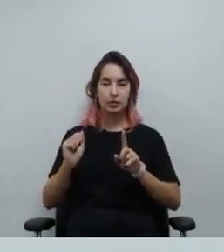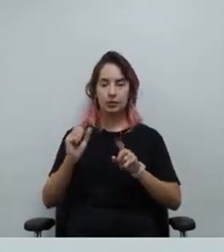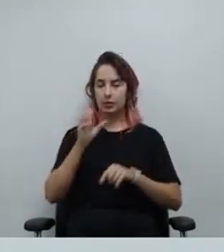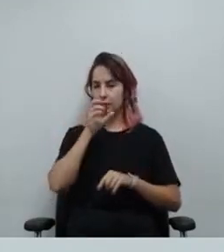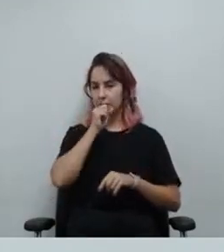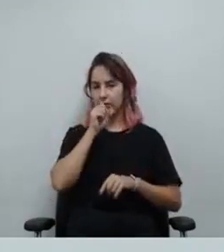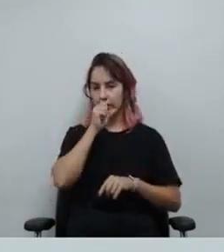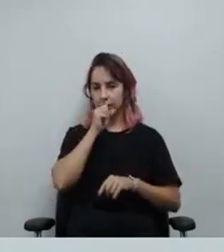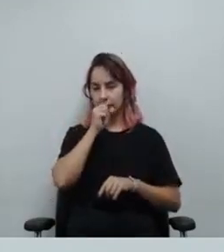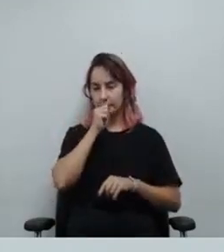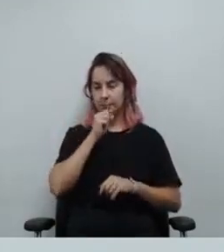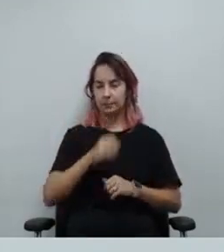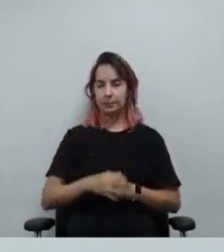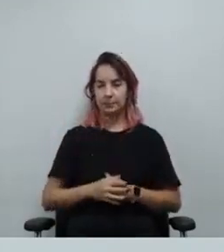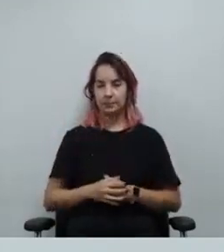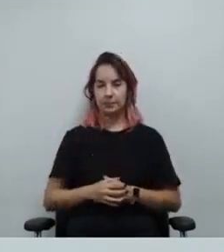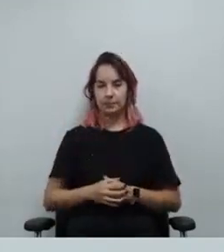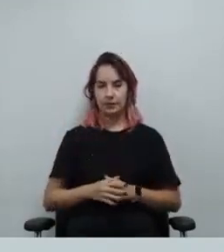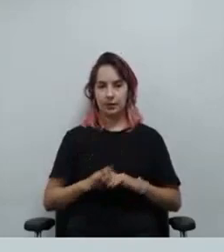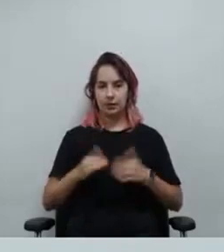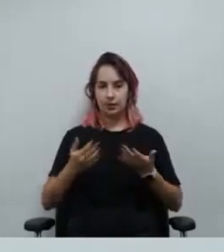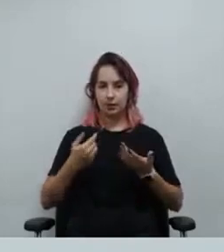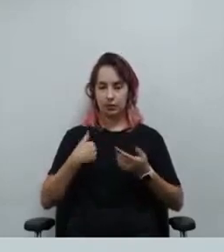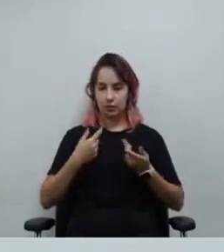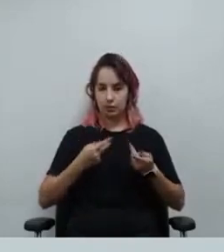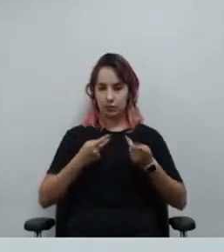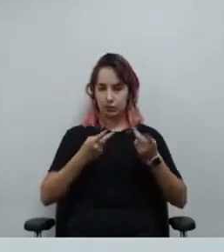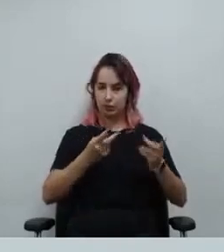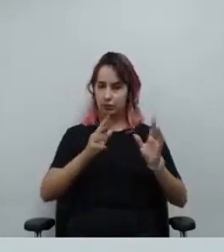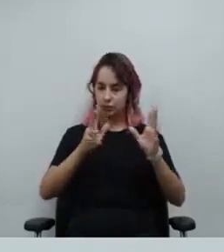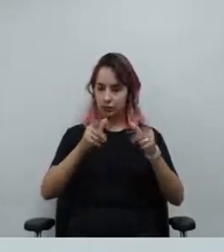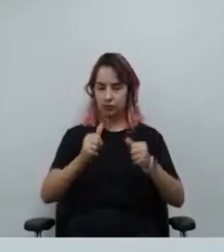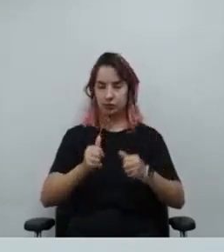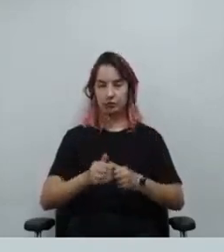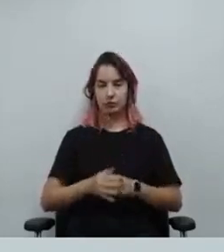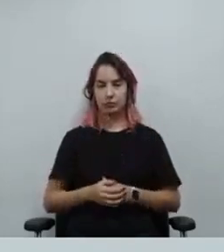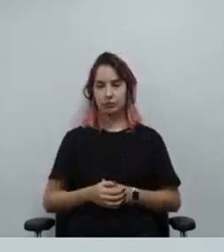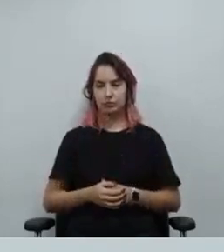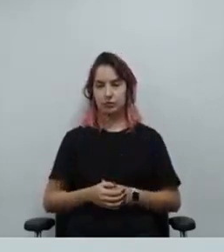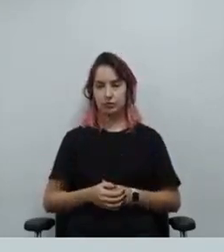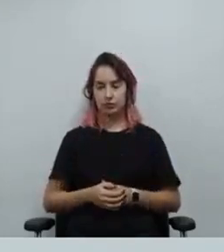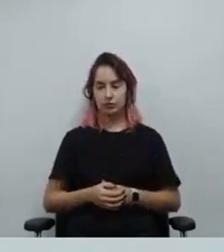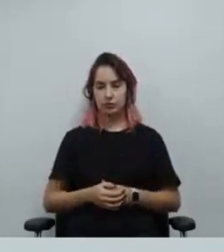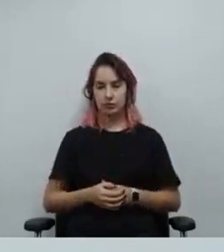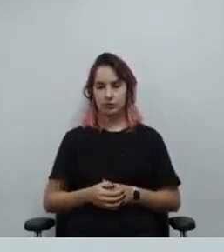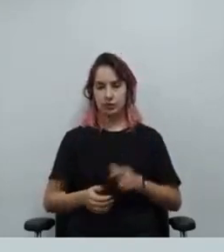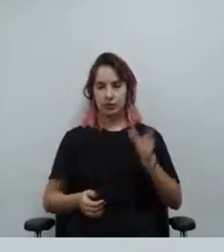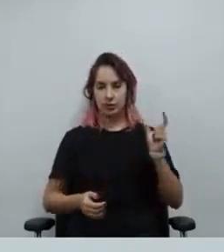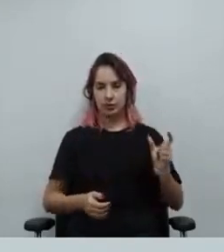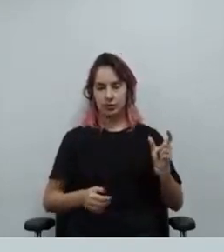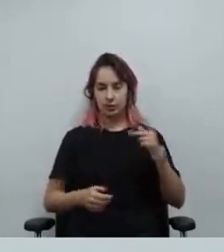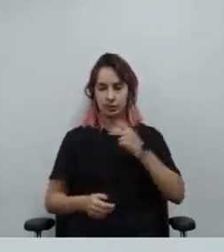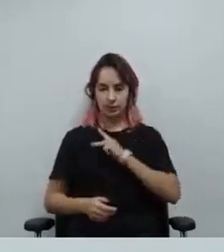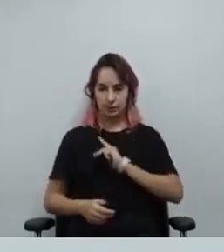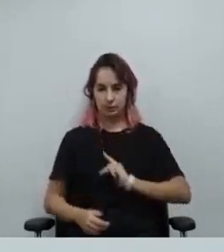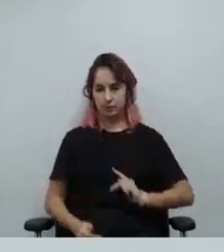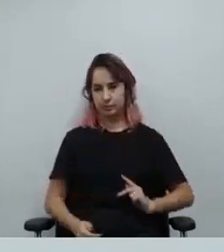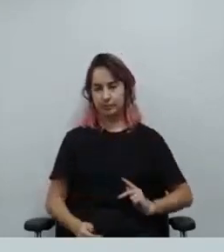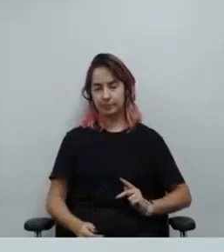sábado. Então, convido aqui também todos e todas e devolvo a palavra ao presidente.